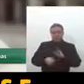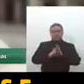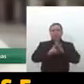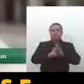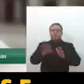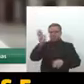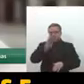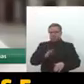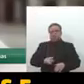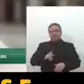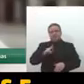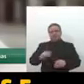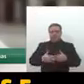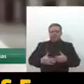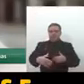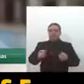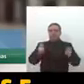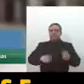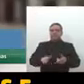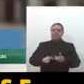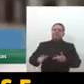Brasil, haverá permanentemente um